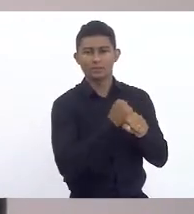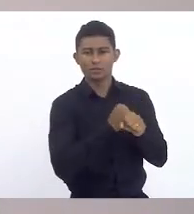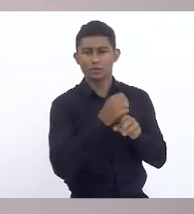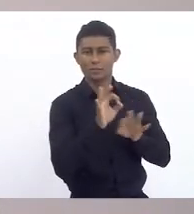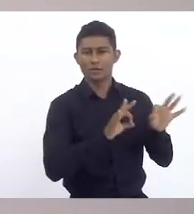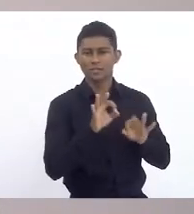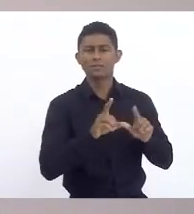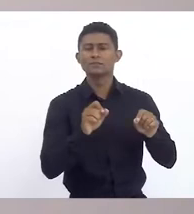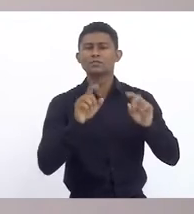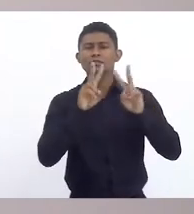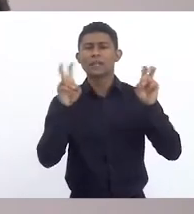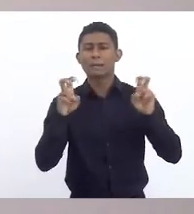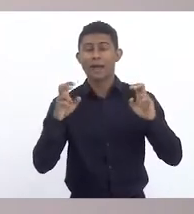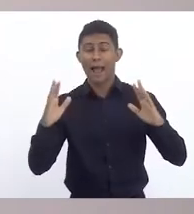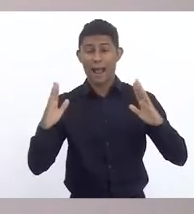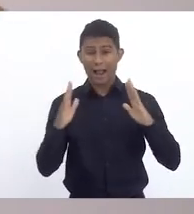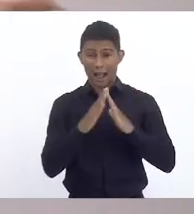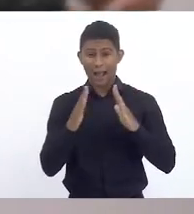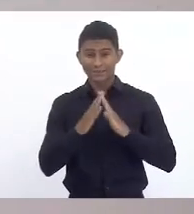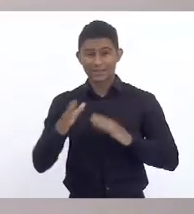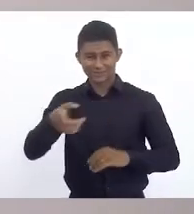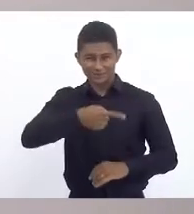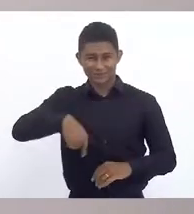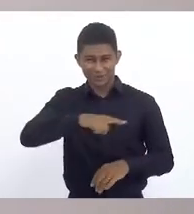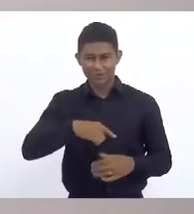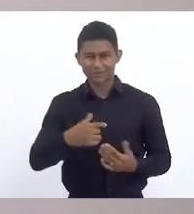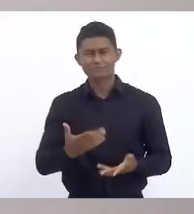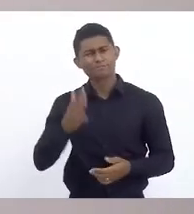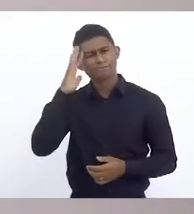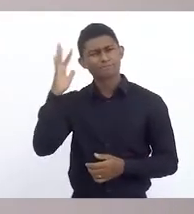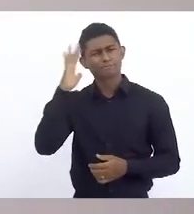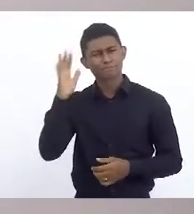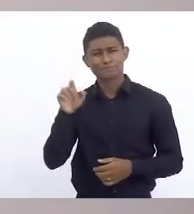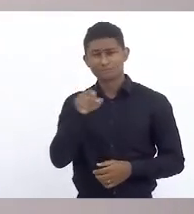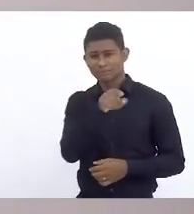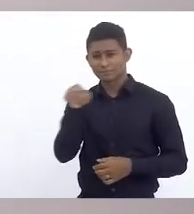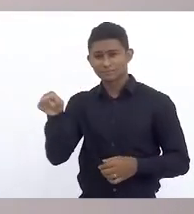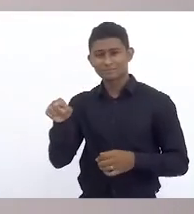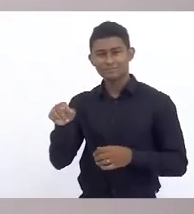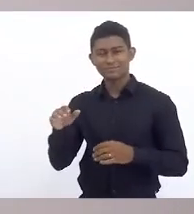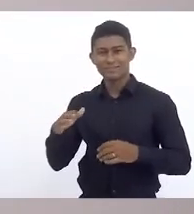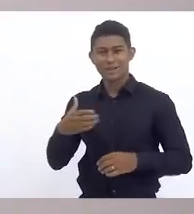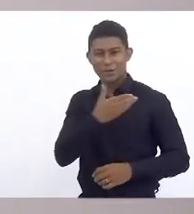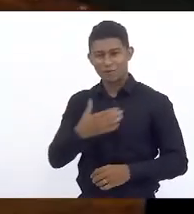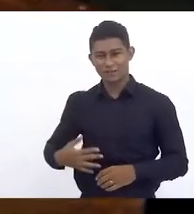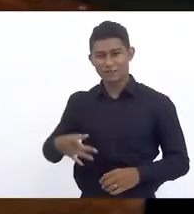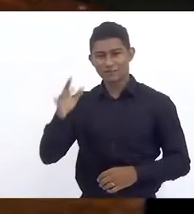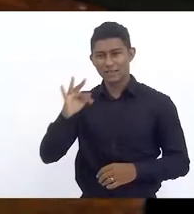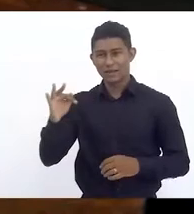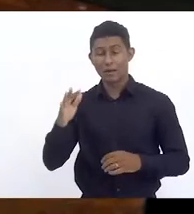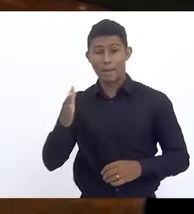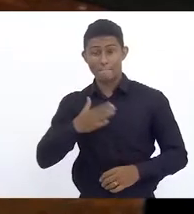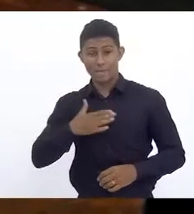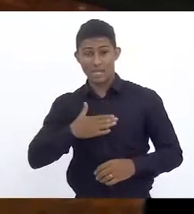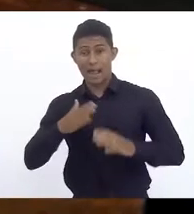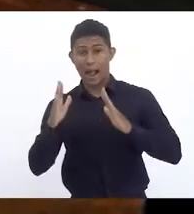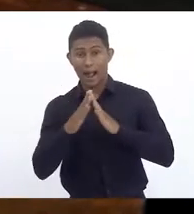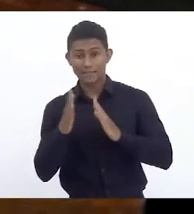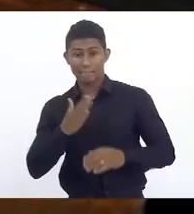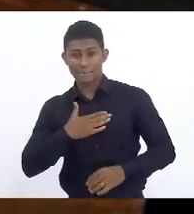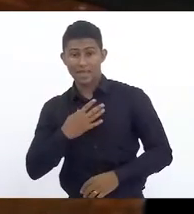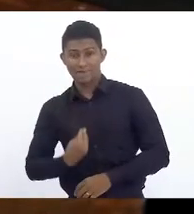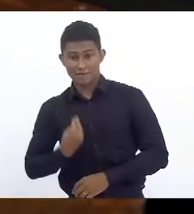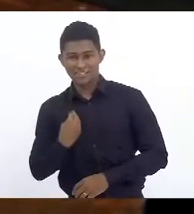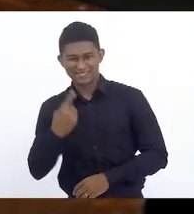Casa da Gente. Quanto de Minha Casa Minha Vida foram investidos, deputado da Mata Rocha, em áreas do Rio de